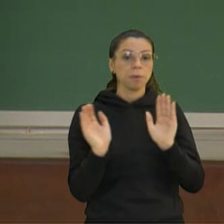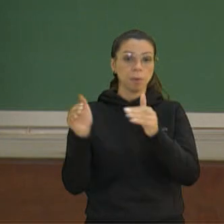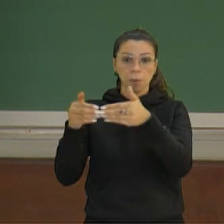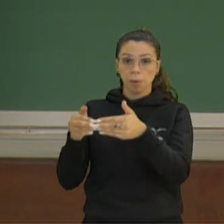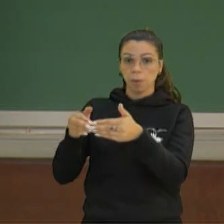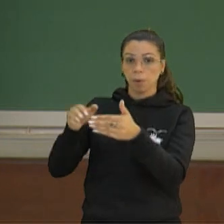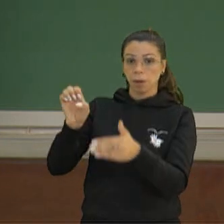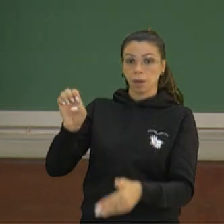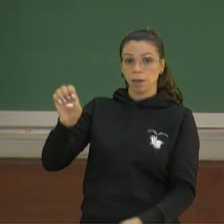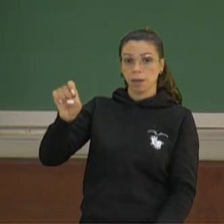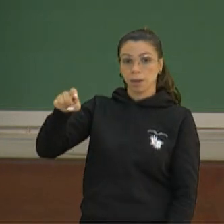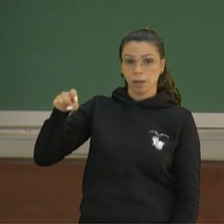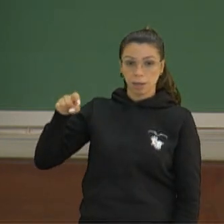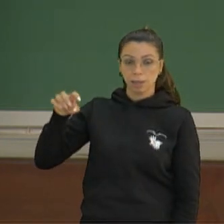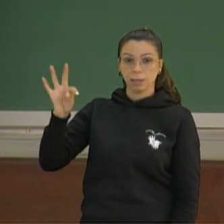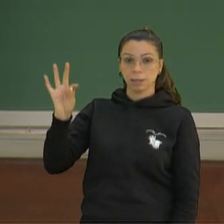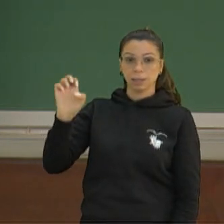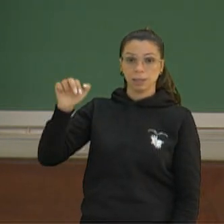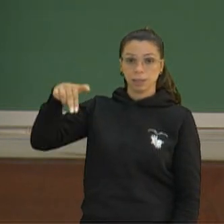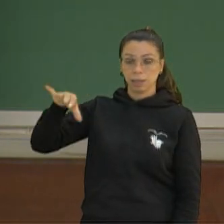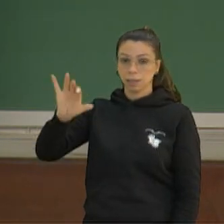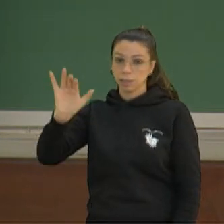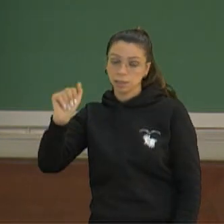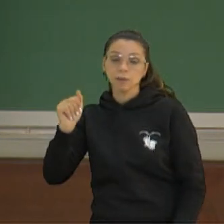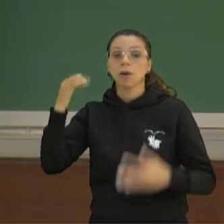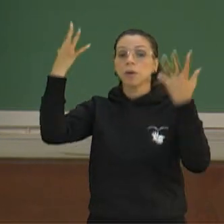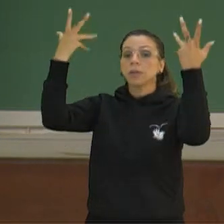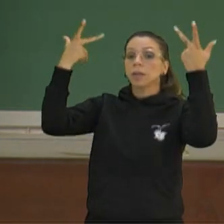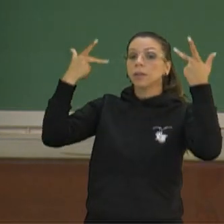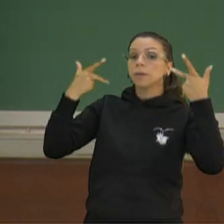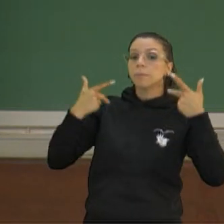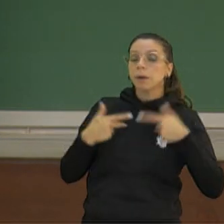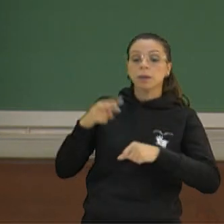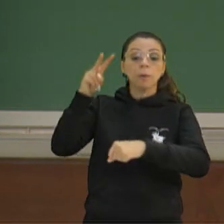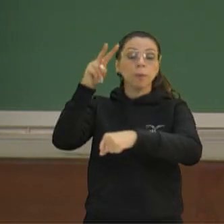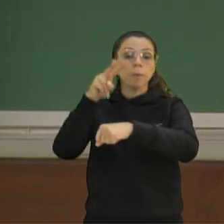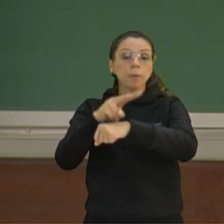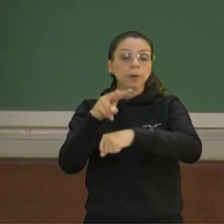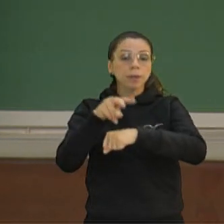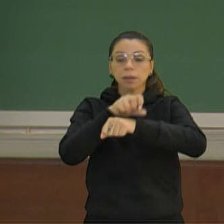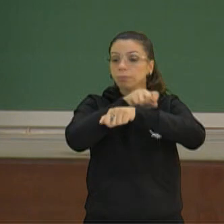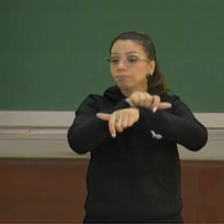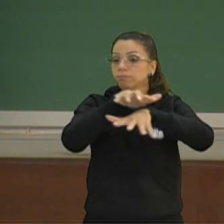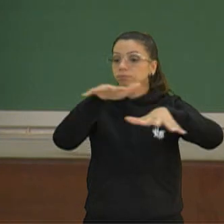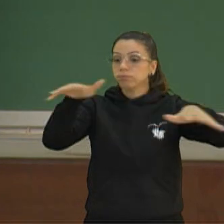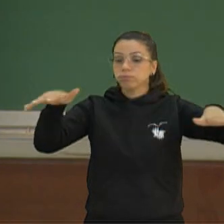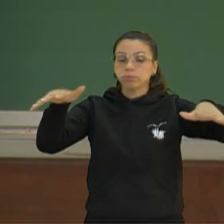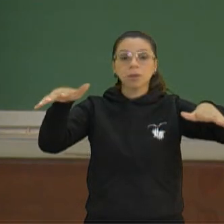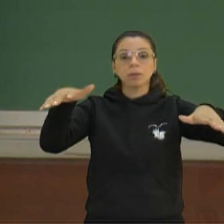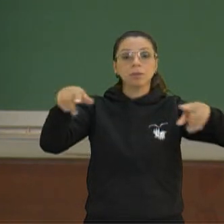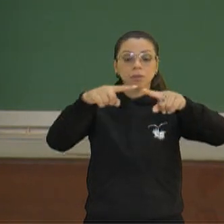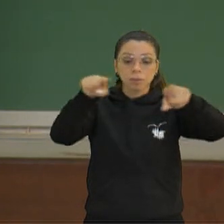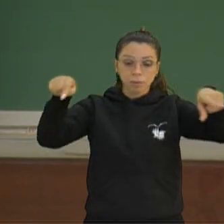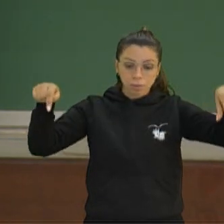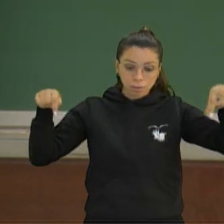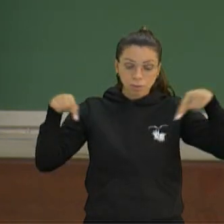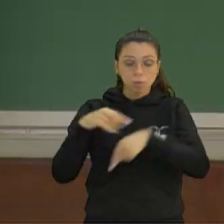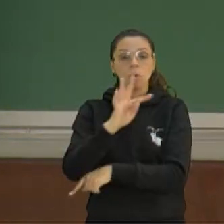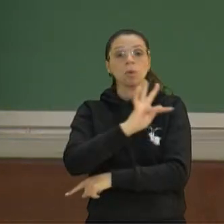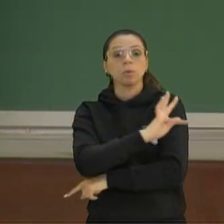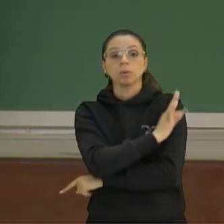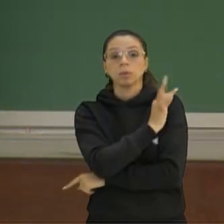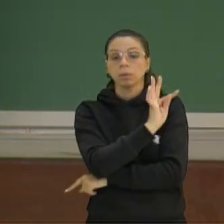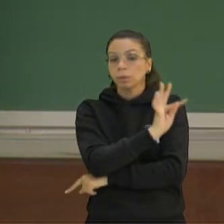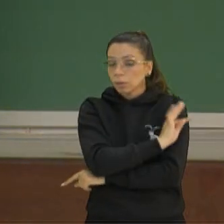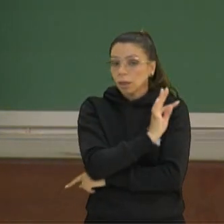os animais eles são criados soltos em grandes áreas, com técnicas tradicionais